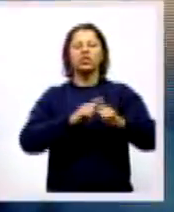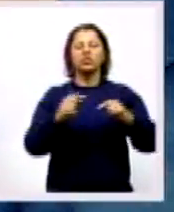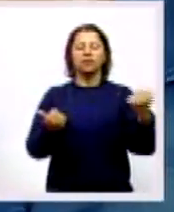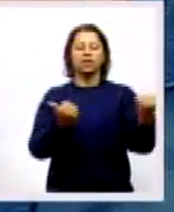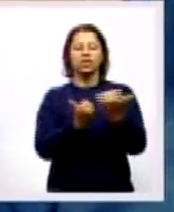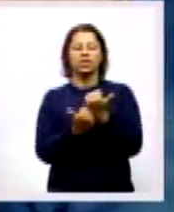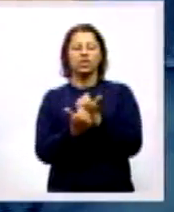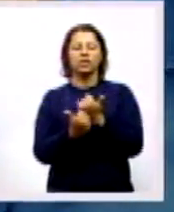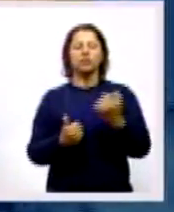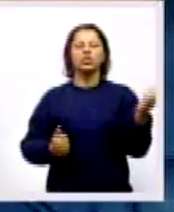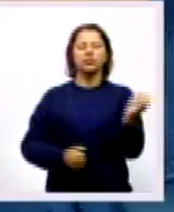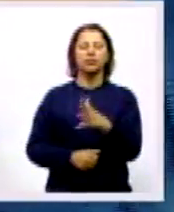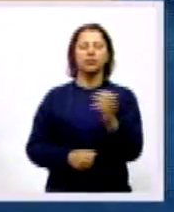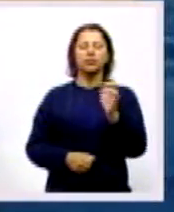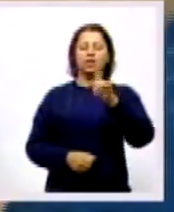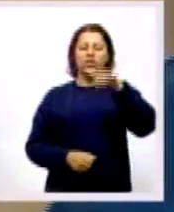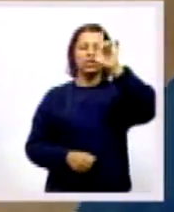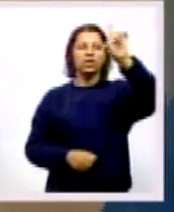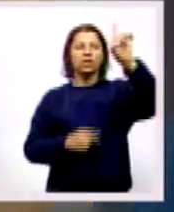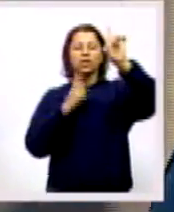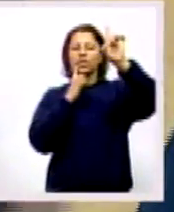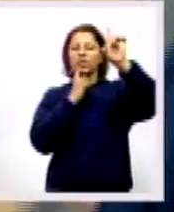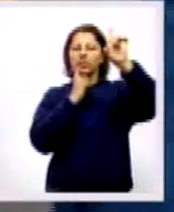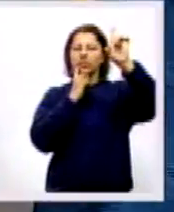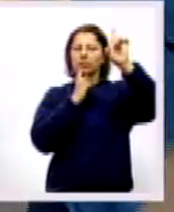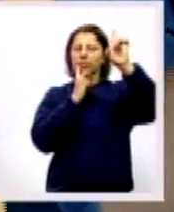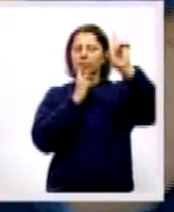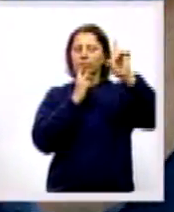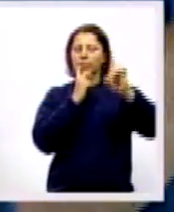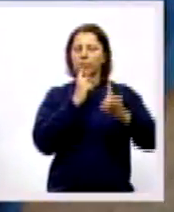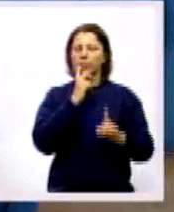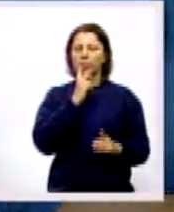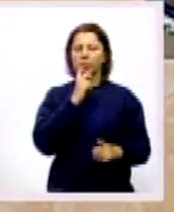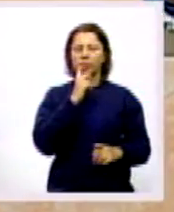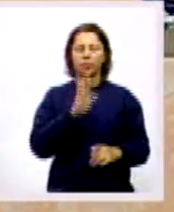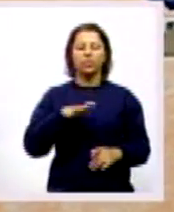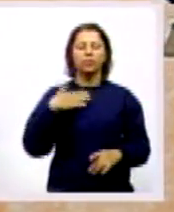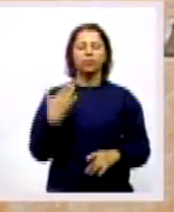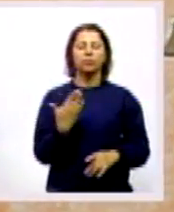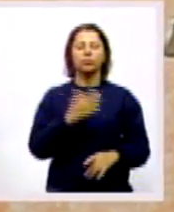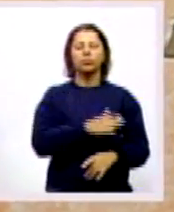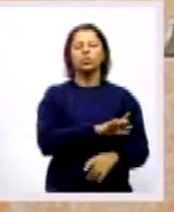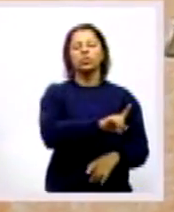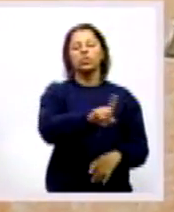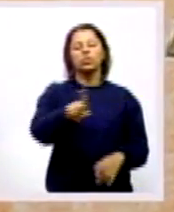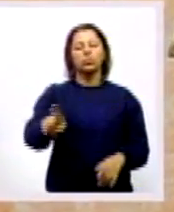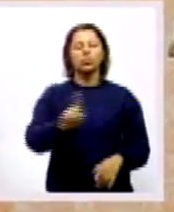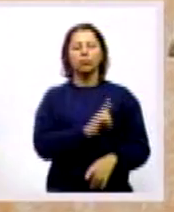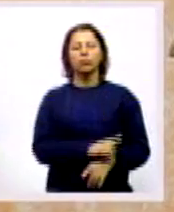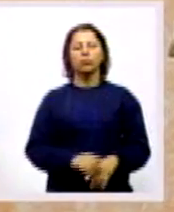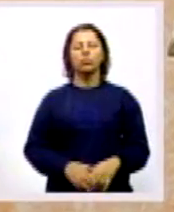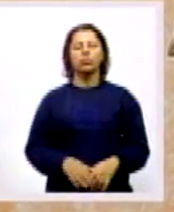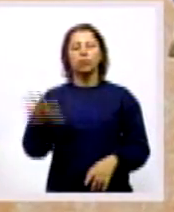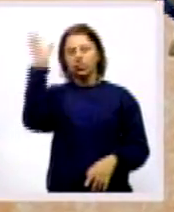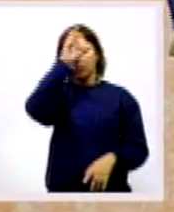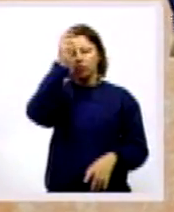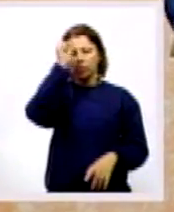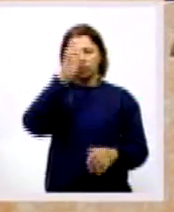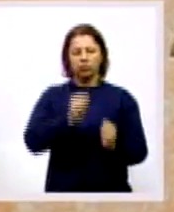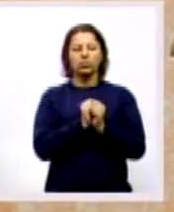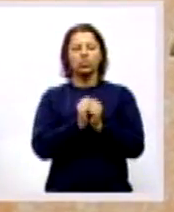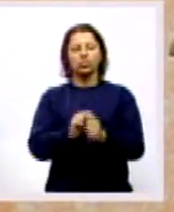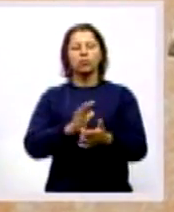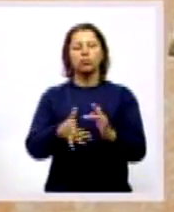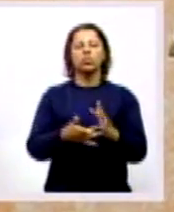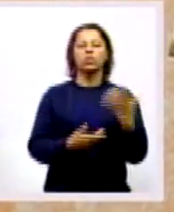por uma nova. Isso é Deus aqui, olha, está aqui. Quanto a vós, não é assim que aprendestes de Cristo? Se